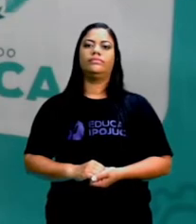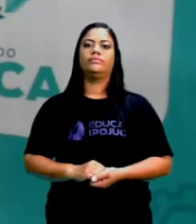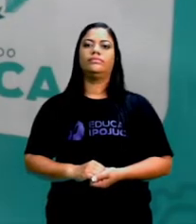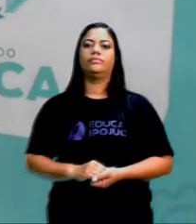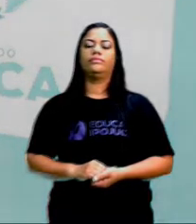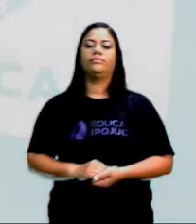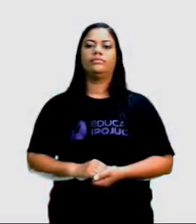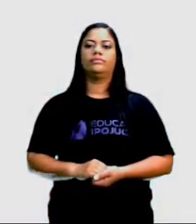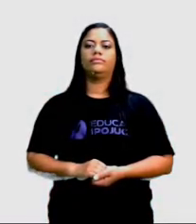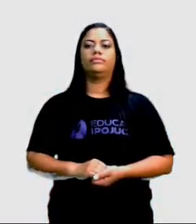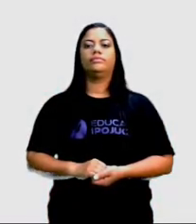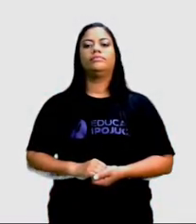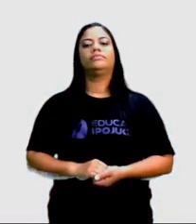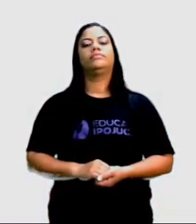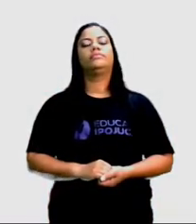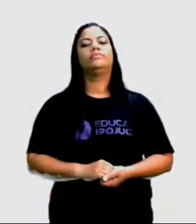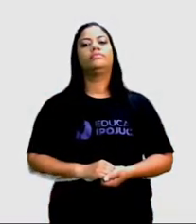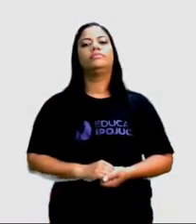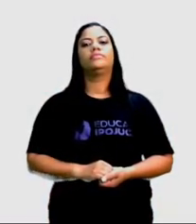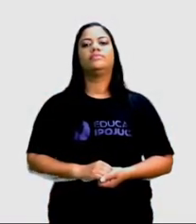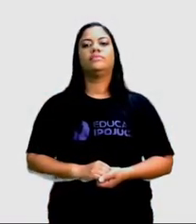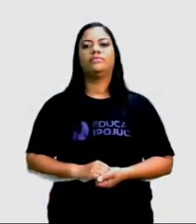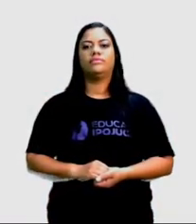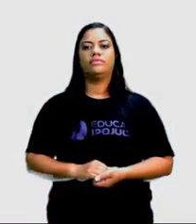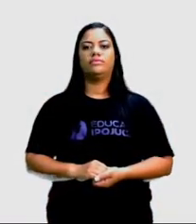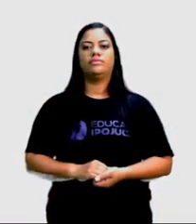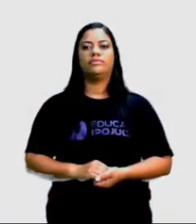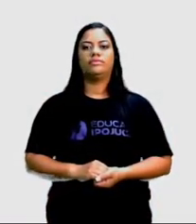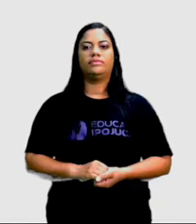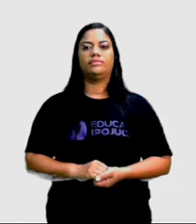pontos na reta. Olha aqui,